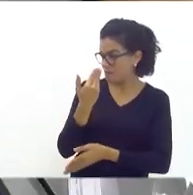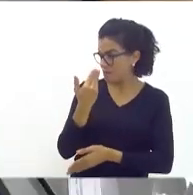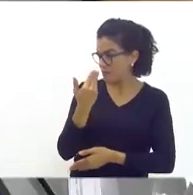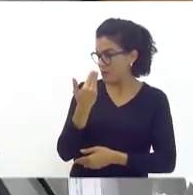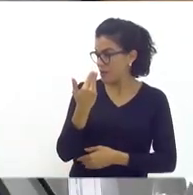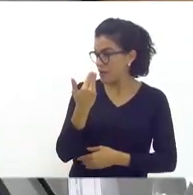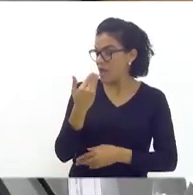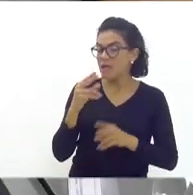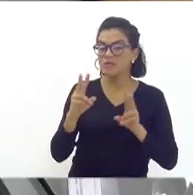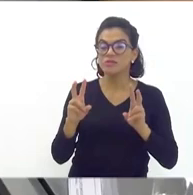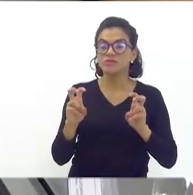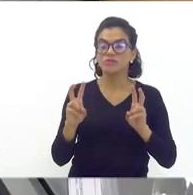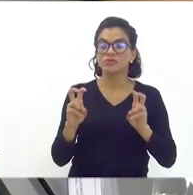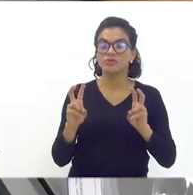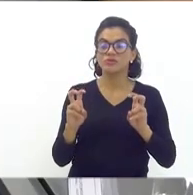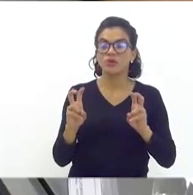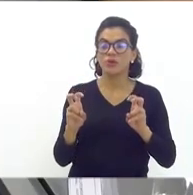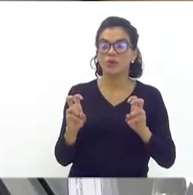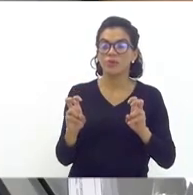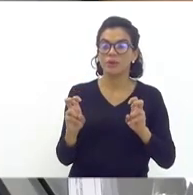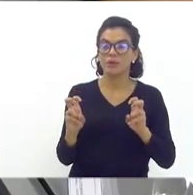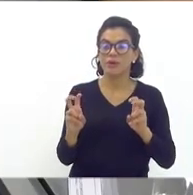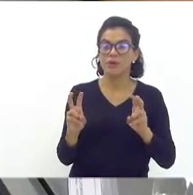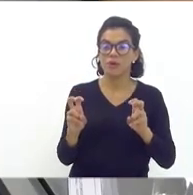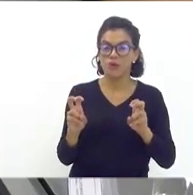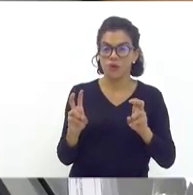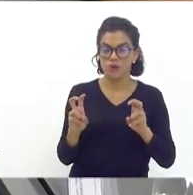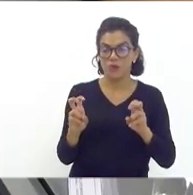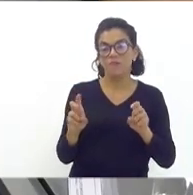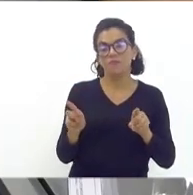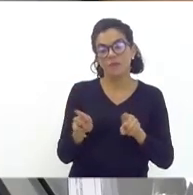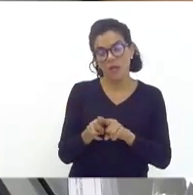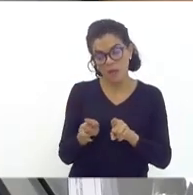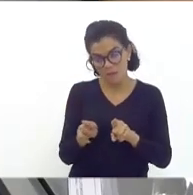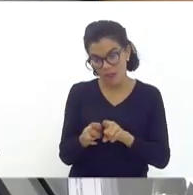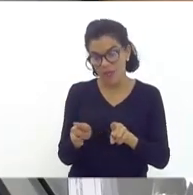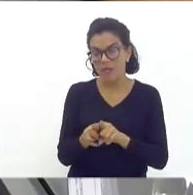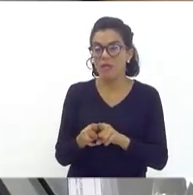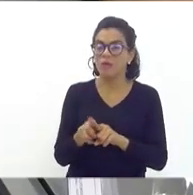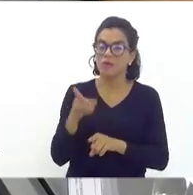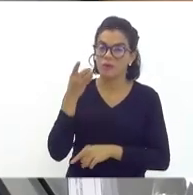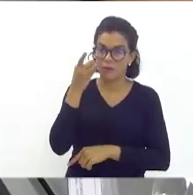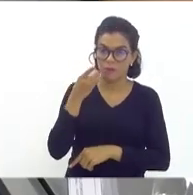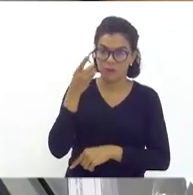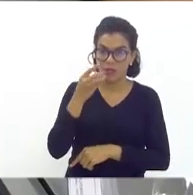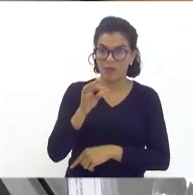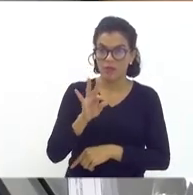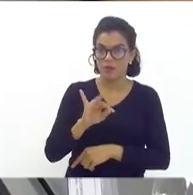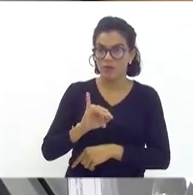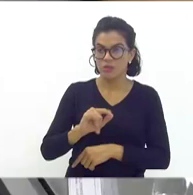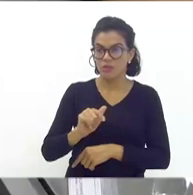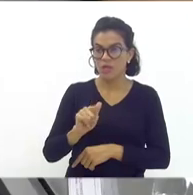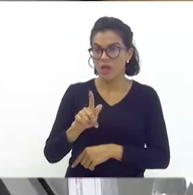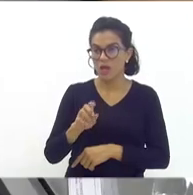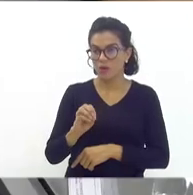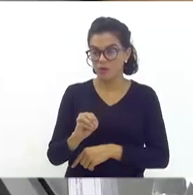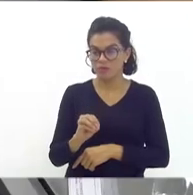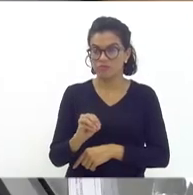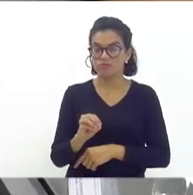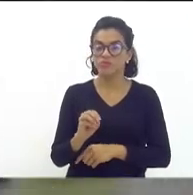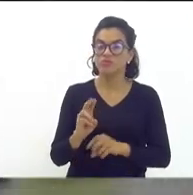é em relação a essa questão que também posta pelo Deputado Tiago com relação ao GNC